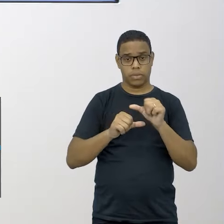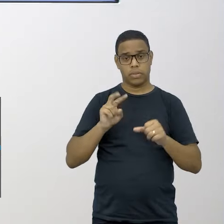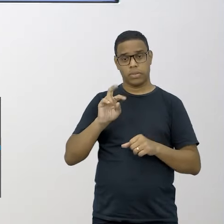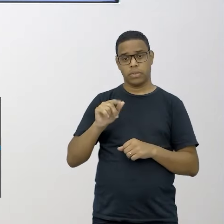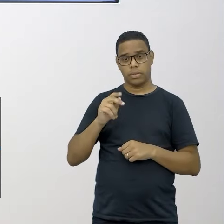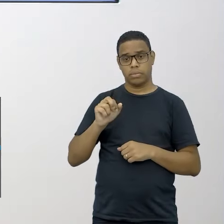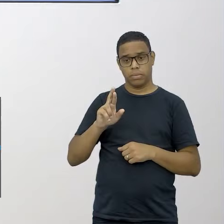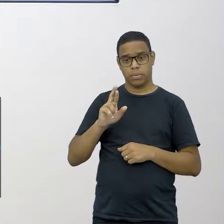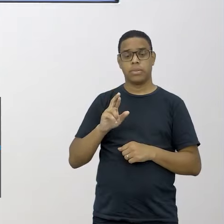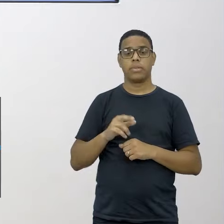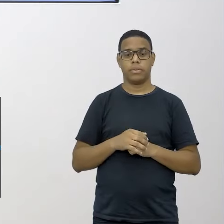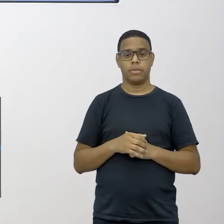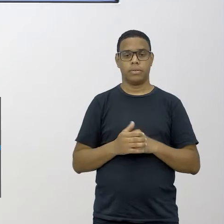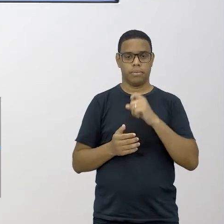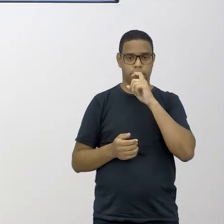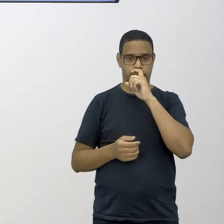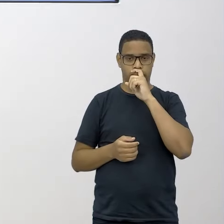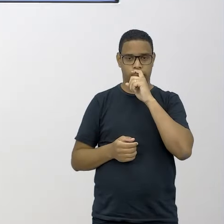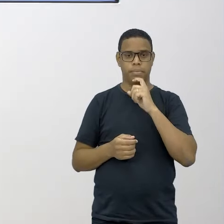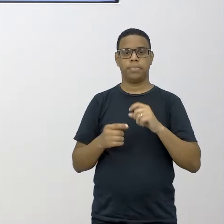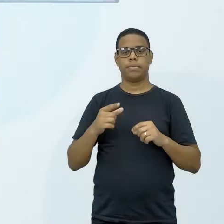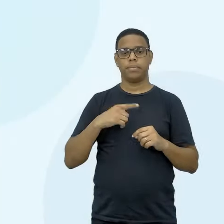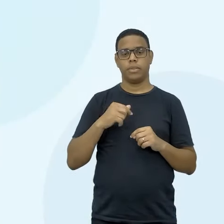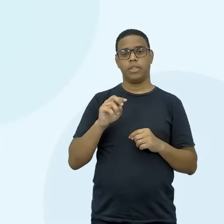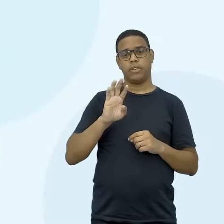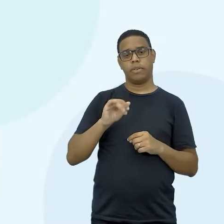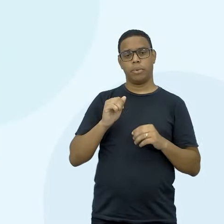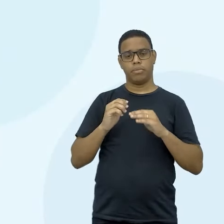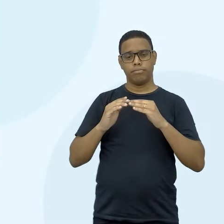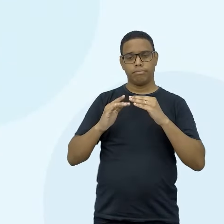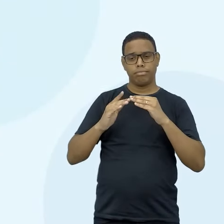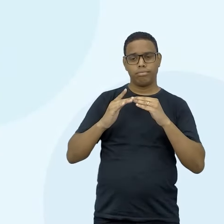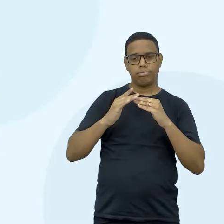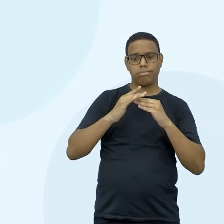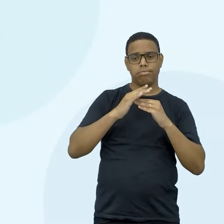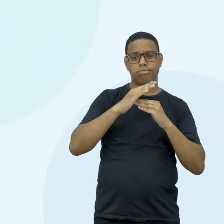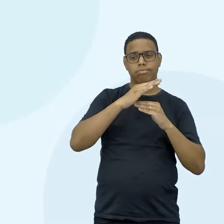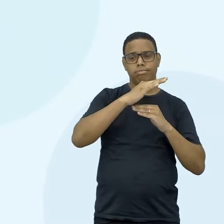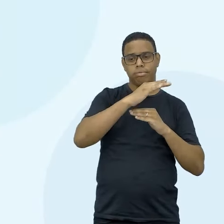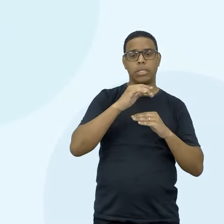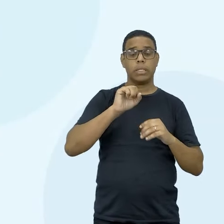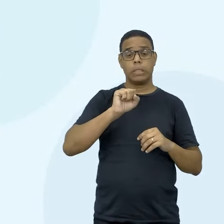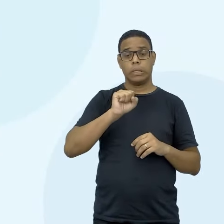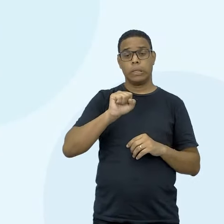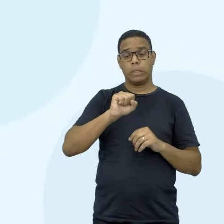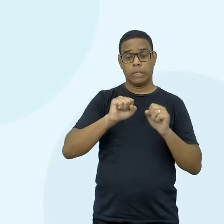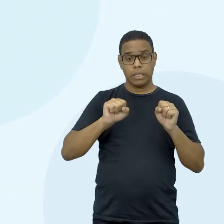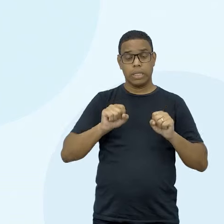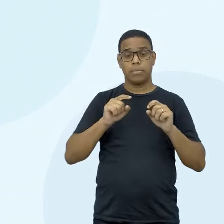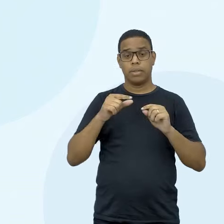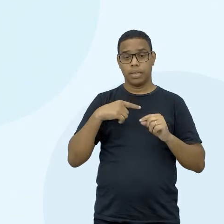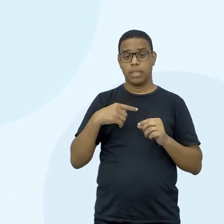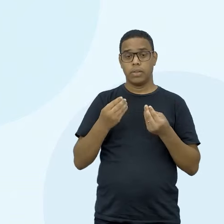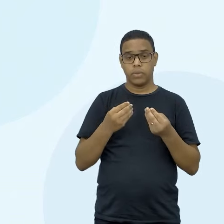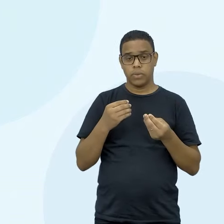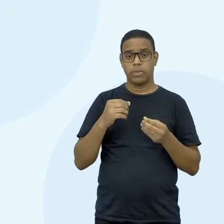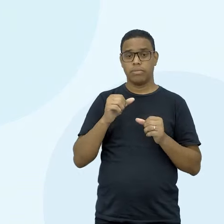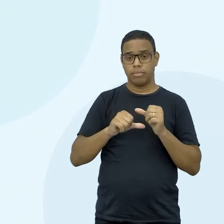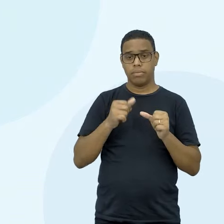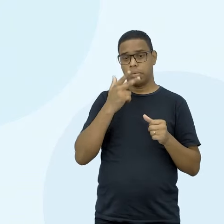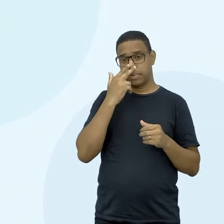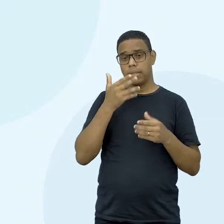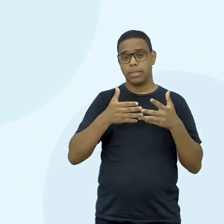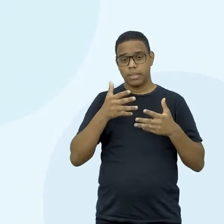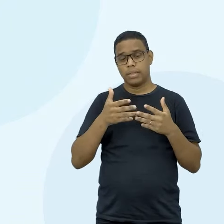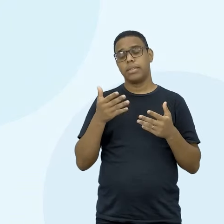vapor, aqui tem a despesa do vapor se condensando, todo o sistema, ele parece que tem alguma coisa que é para